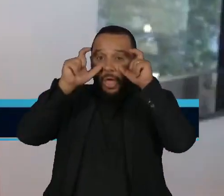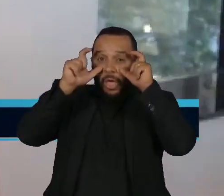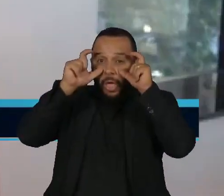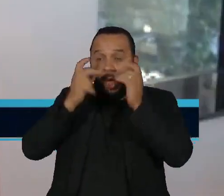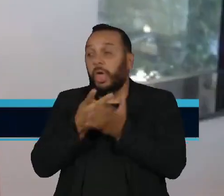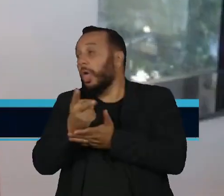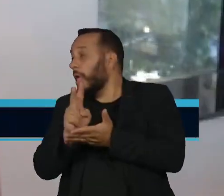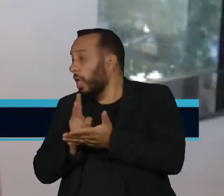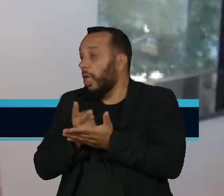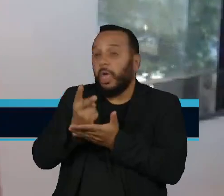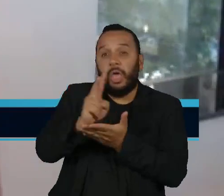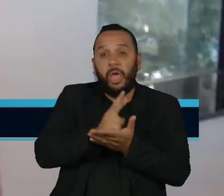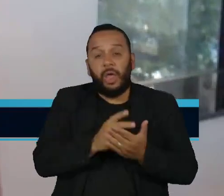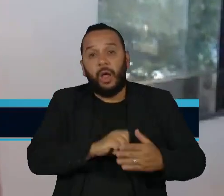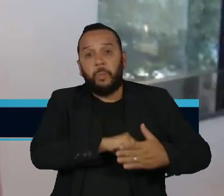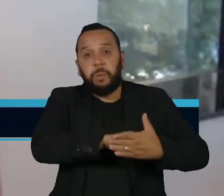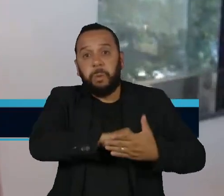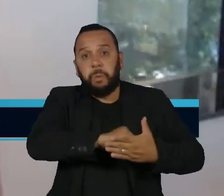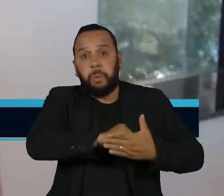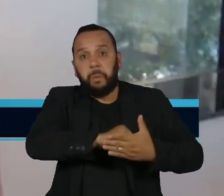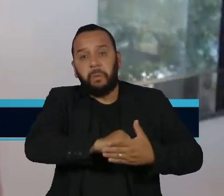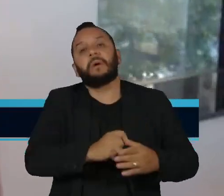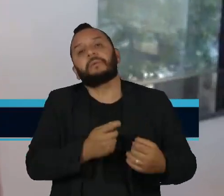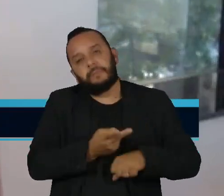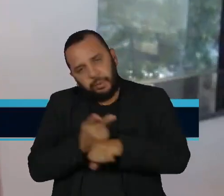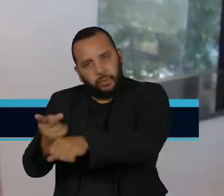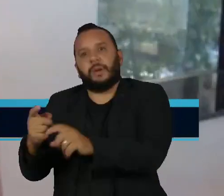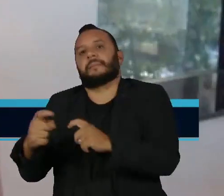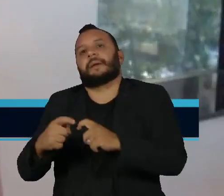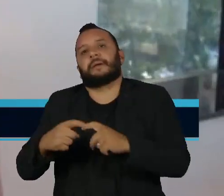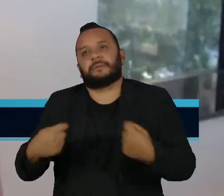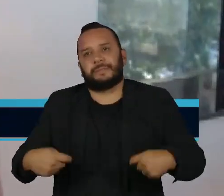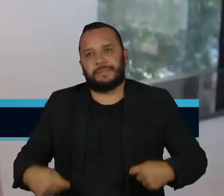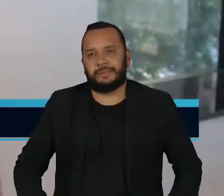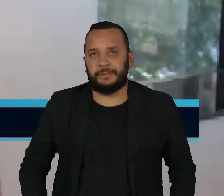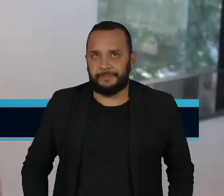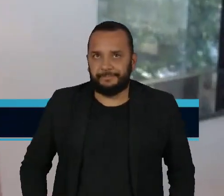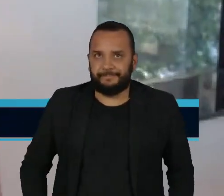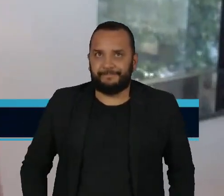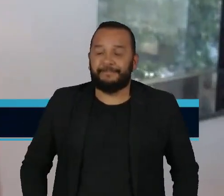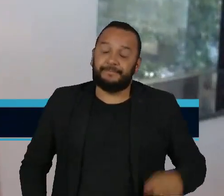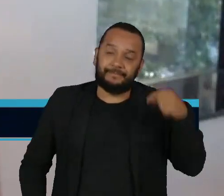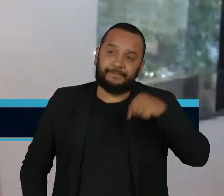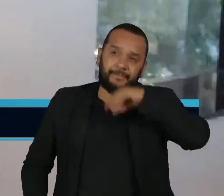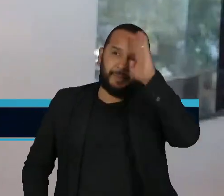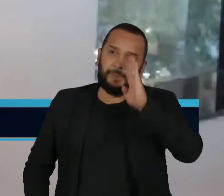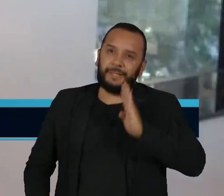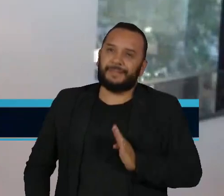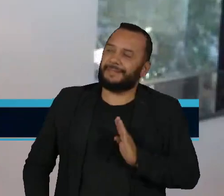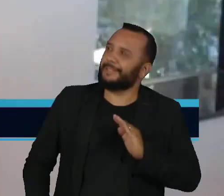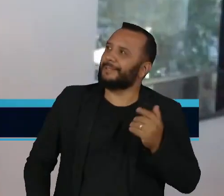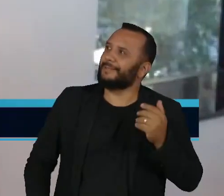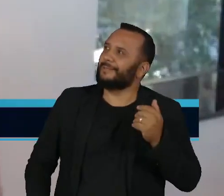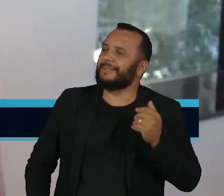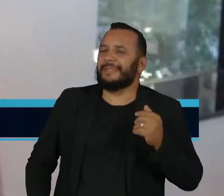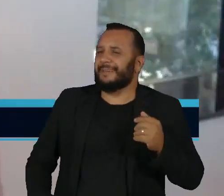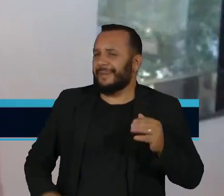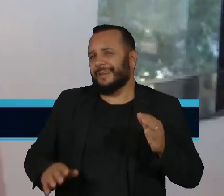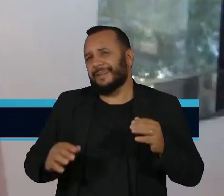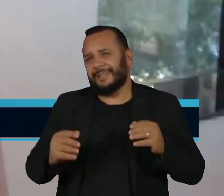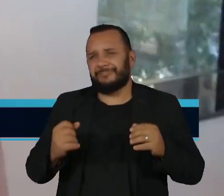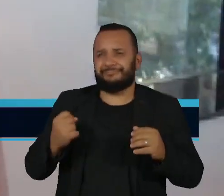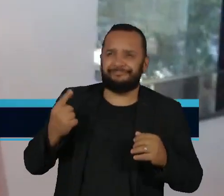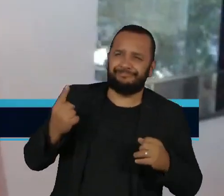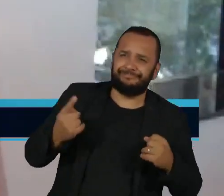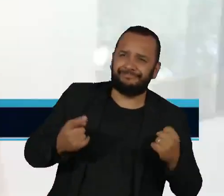no seu coletivo, tem uma certa dificuldade em deprimir, talvez pelo sol, pelo país ser